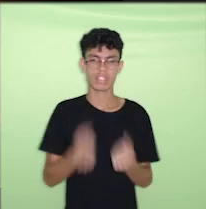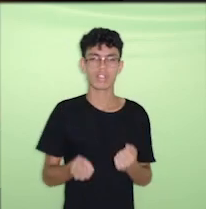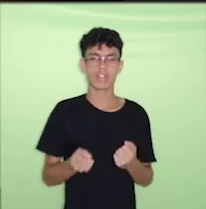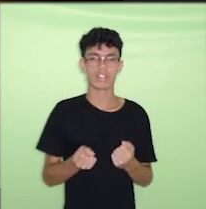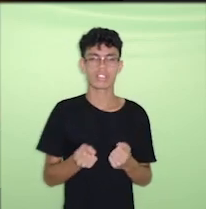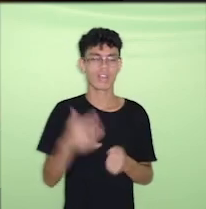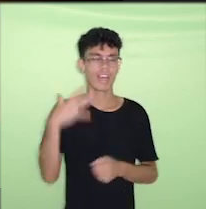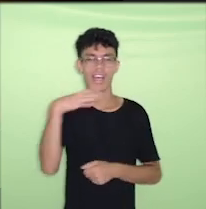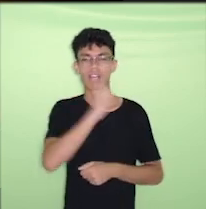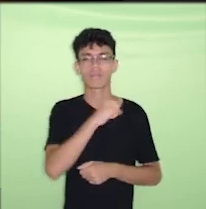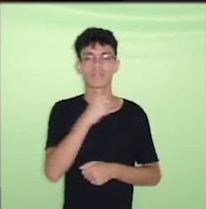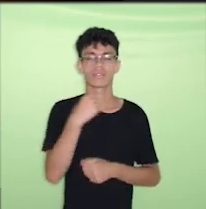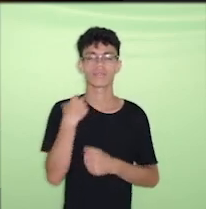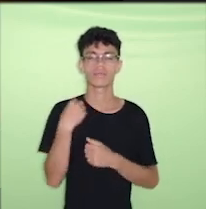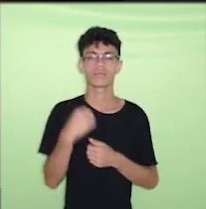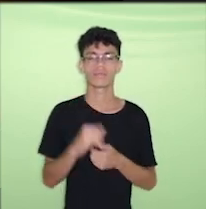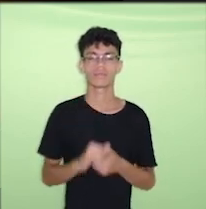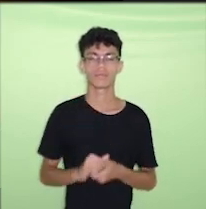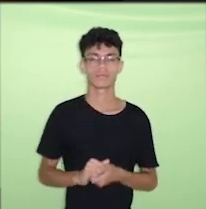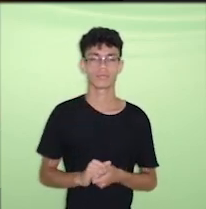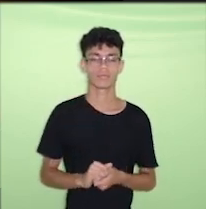favor, rápido.